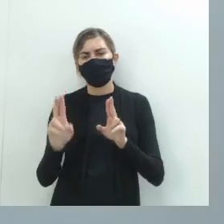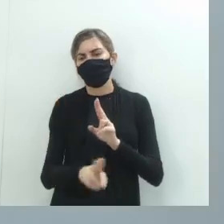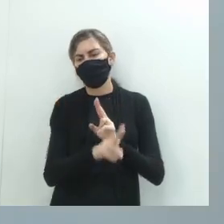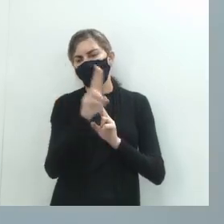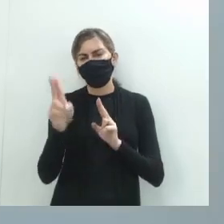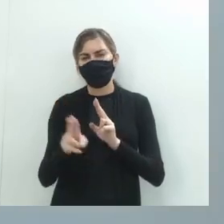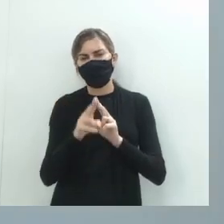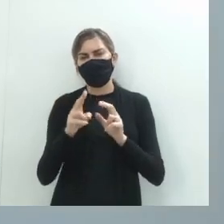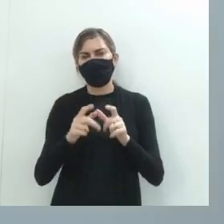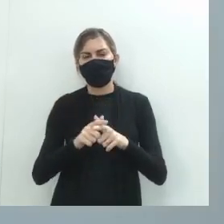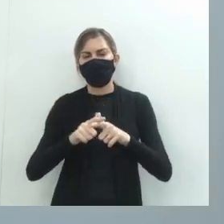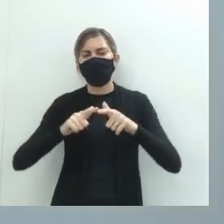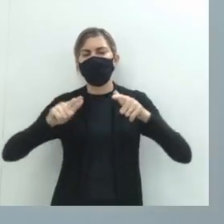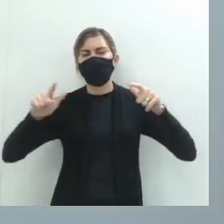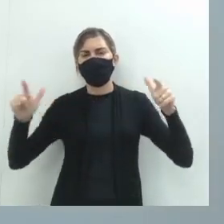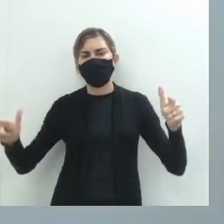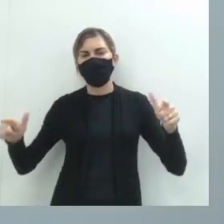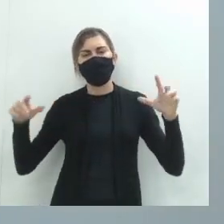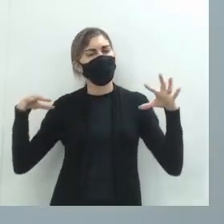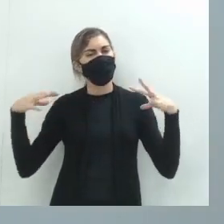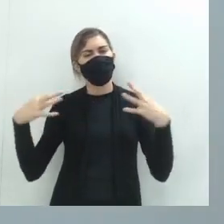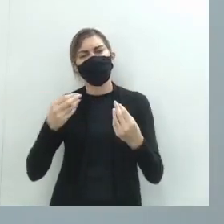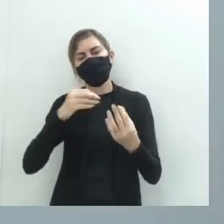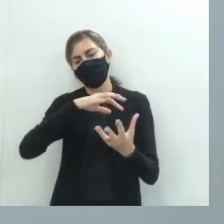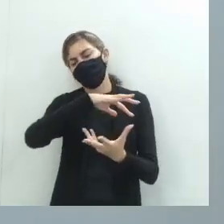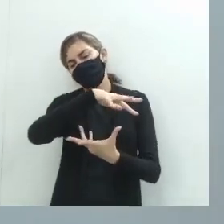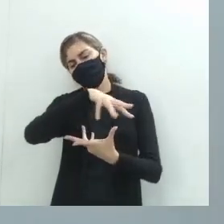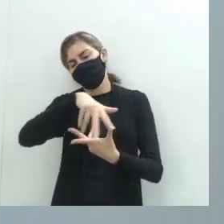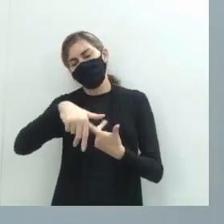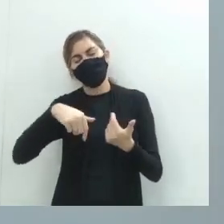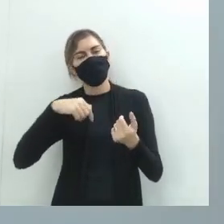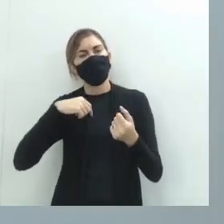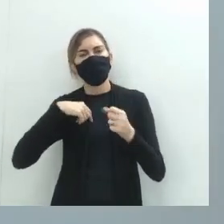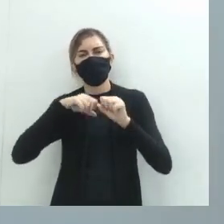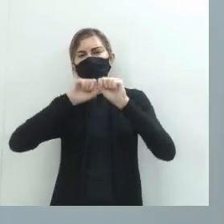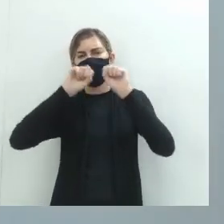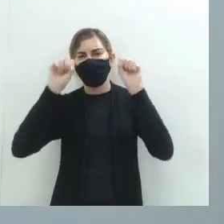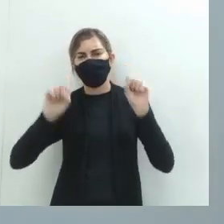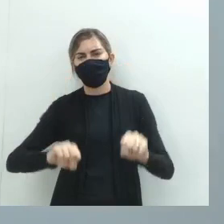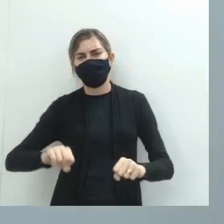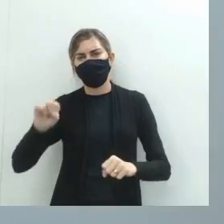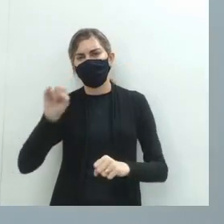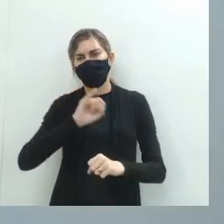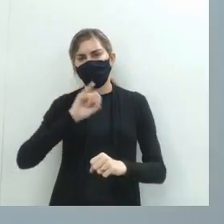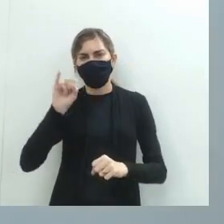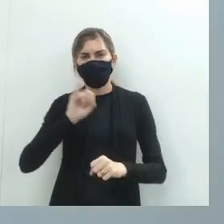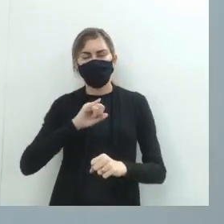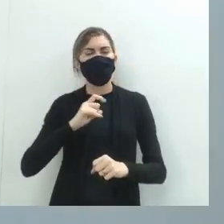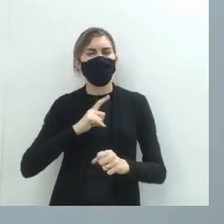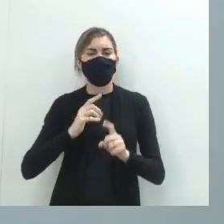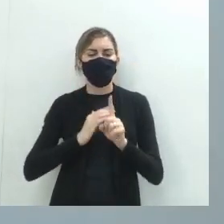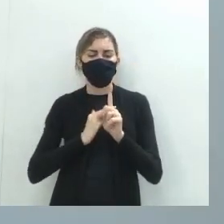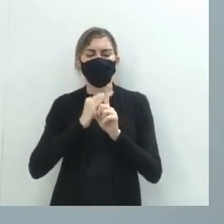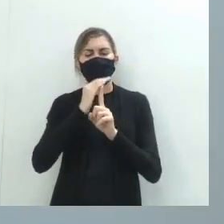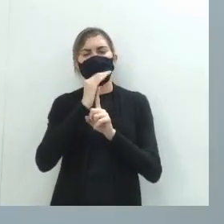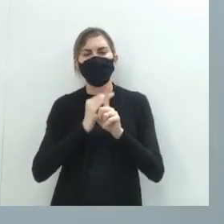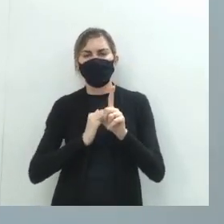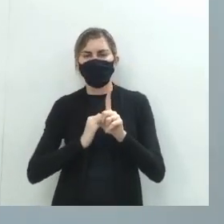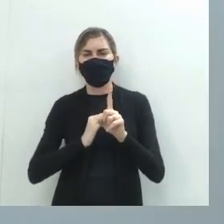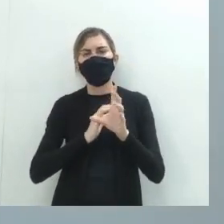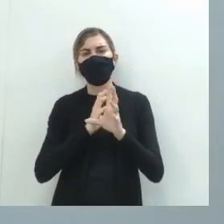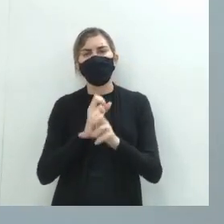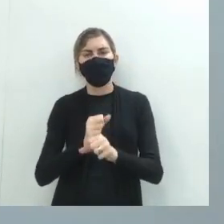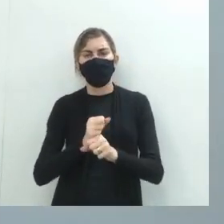maior chiquê, usada em todo o mundo. No sistema internacional, a temperatura é medida